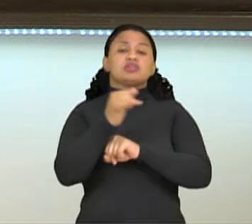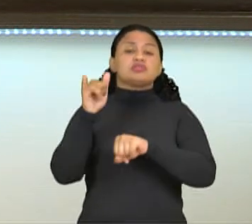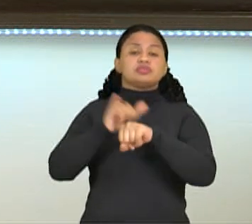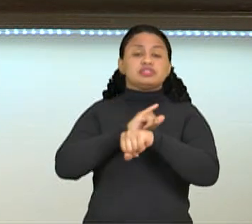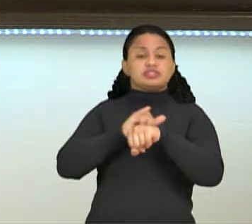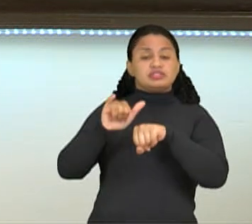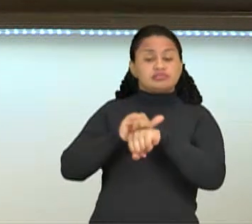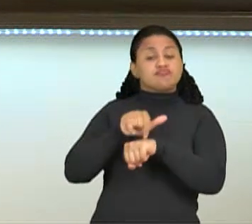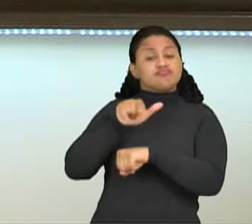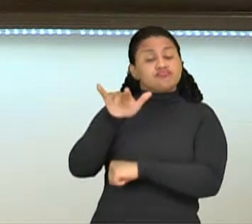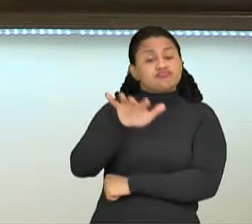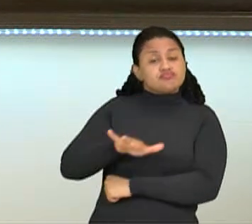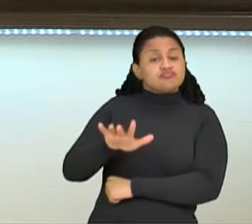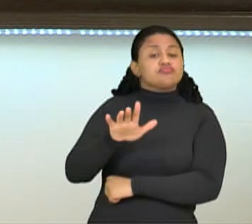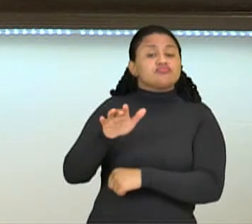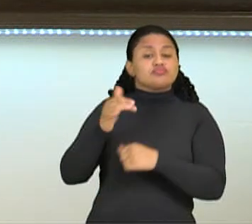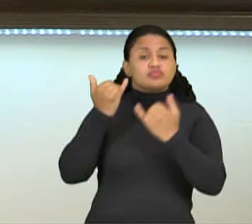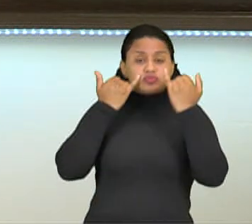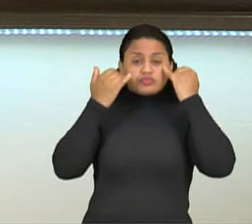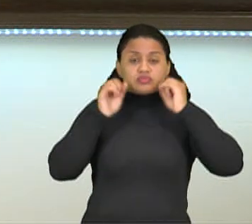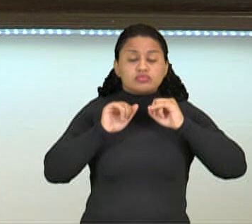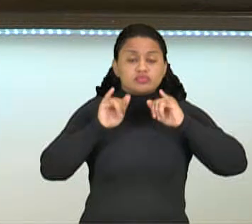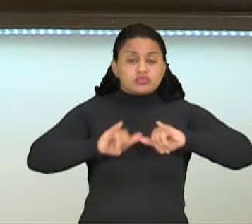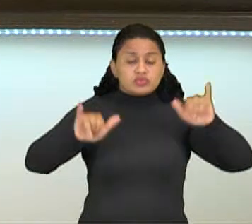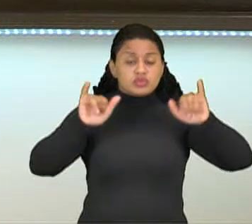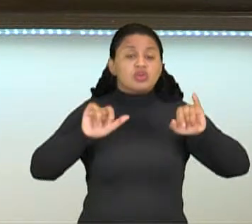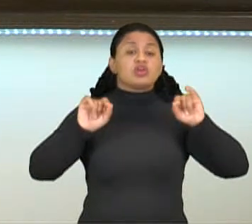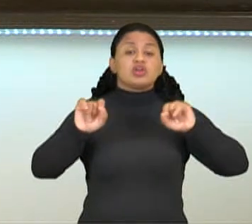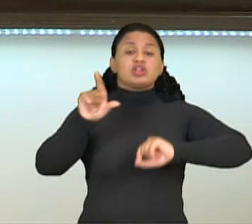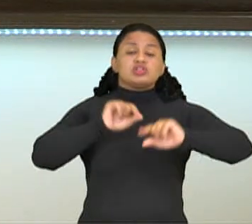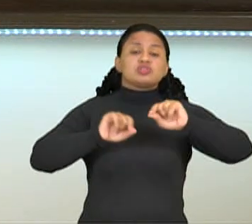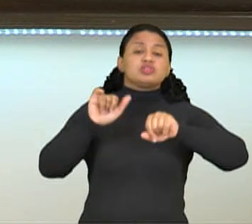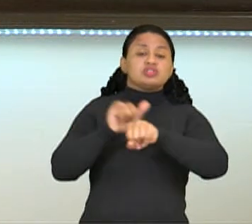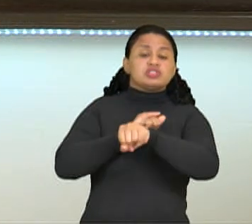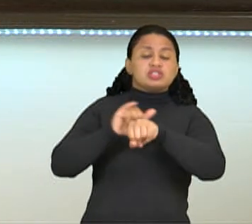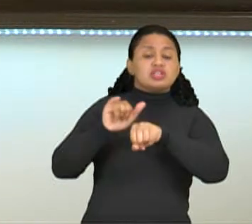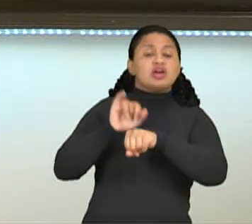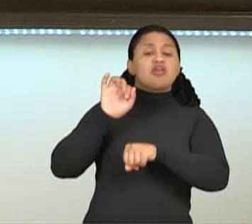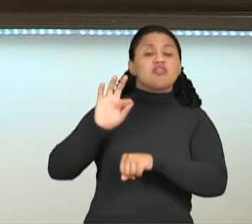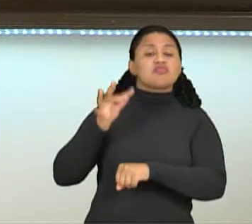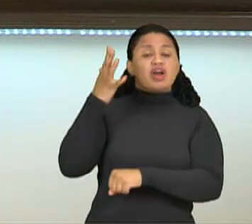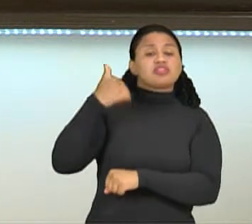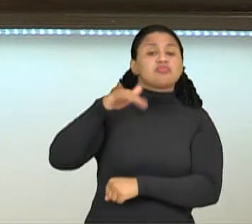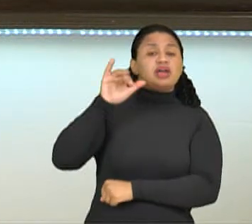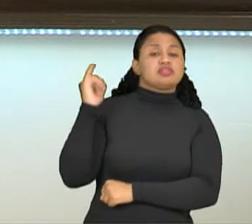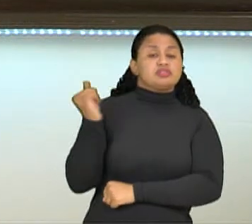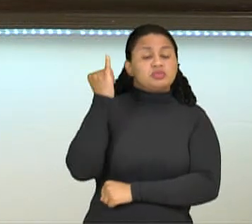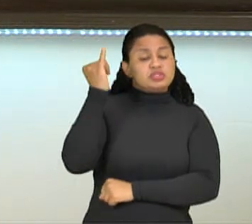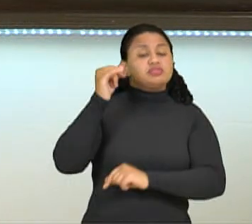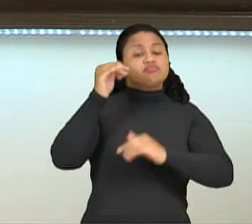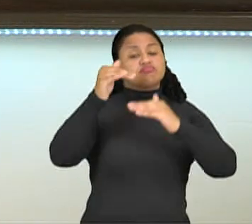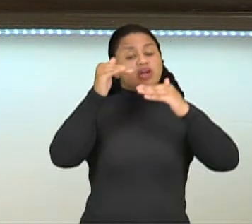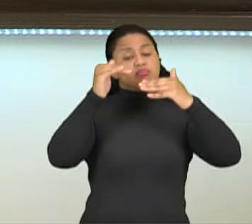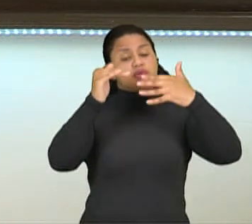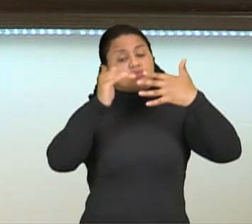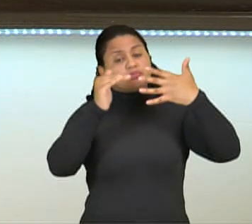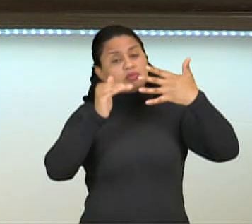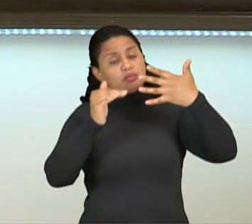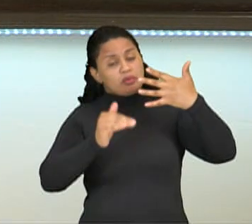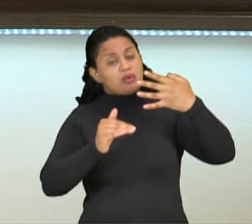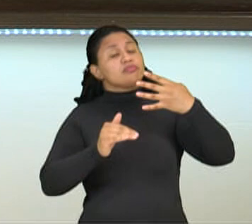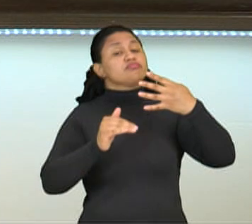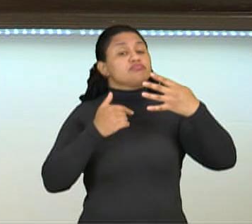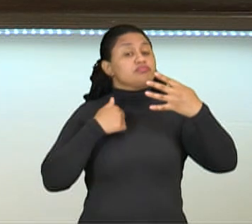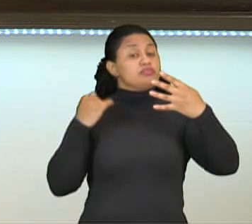estratégias. Nesse caso dessa notícia, ele escolheu a estratégia do fato mais importante vir primeiro e vir aí, então, em ordem decrescente